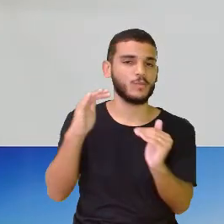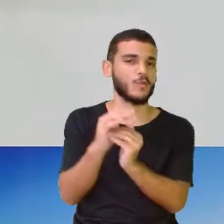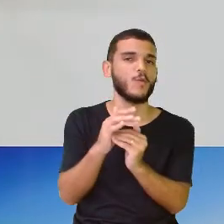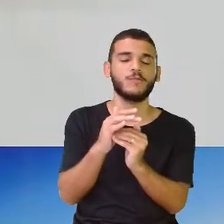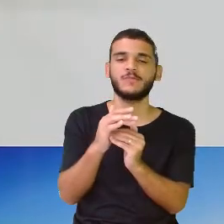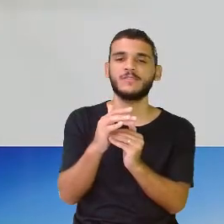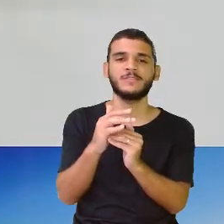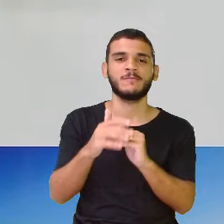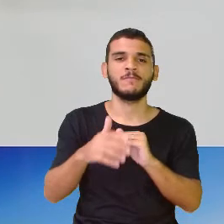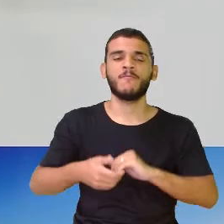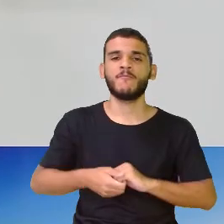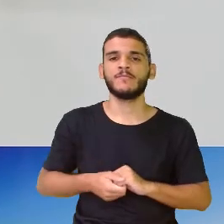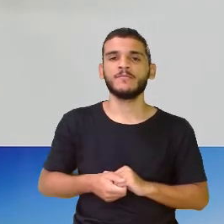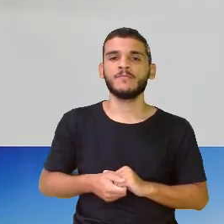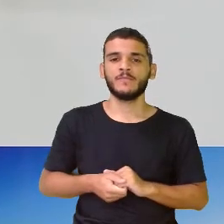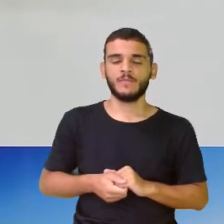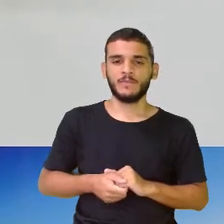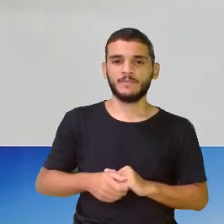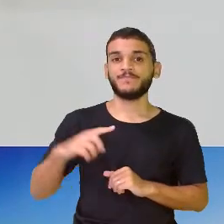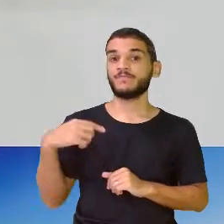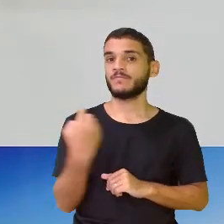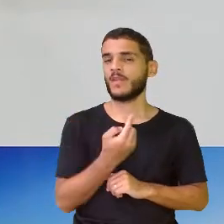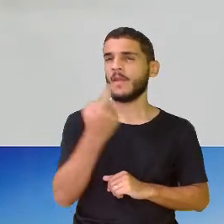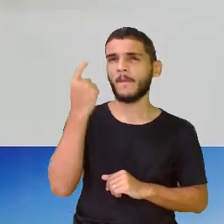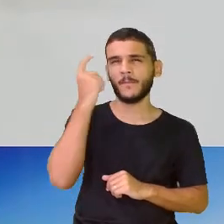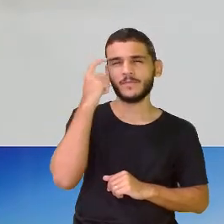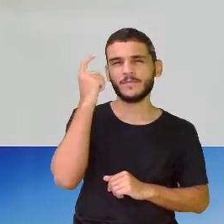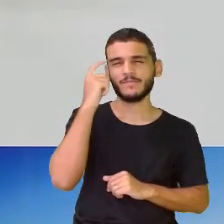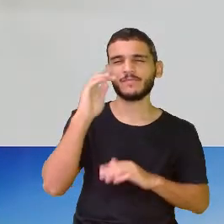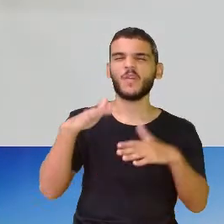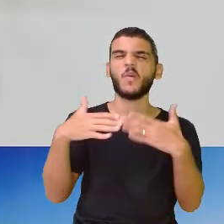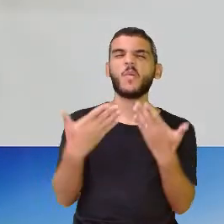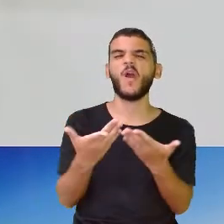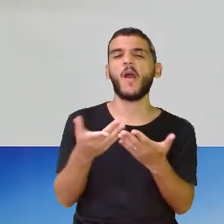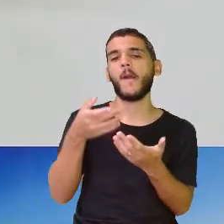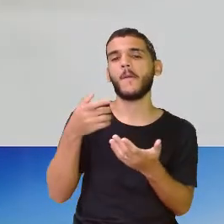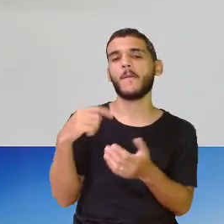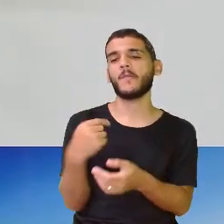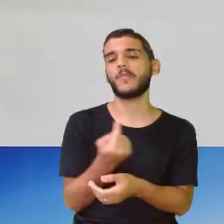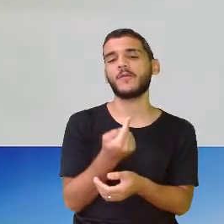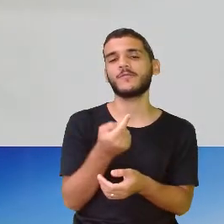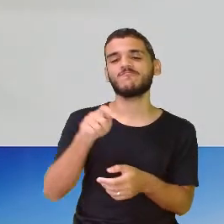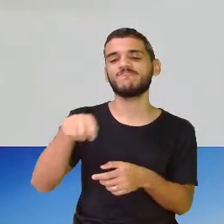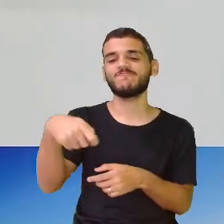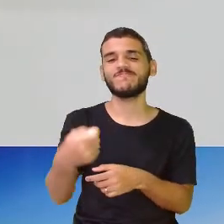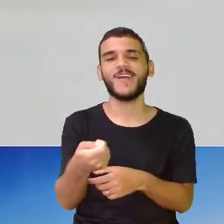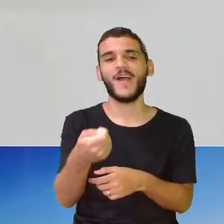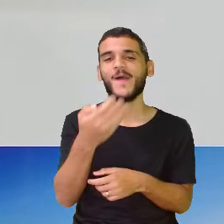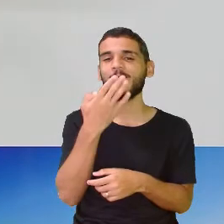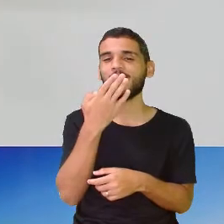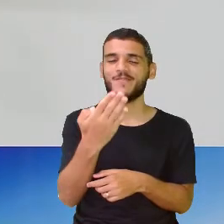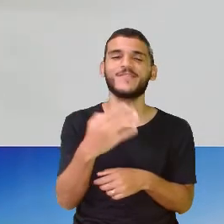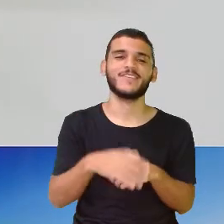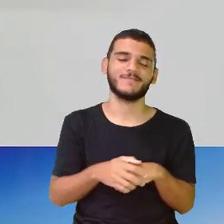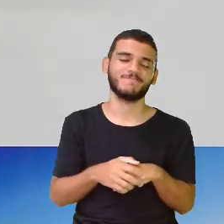palavras. E a gente vai aí pensando qual seria a nossa palavra preferida. Muitos já falaram. A professora Márcia já falou. Eu